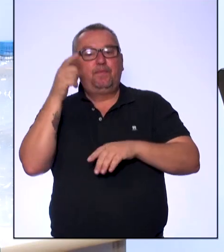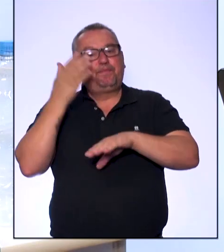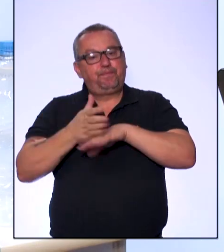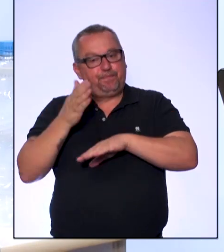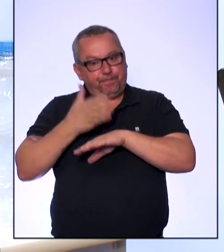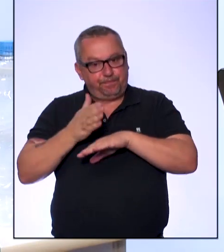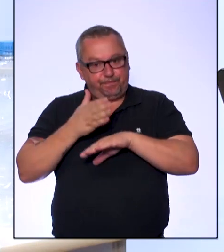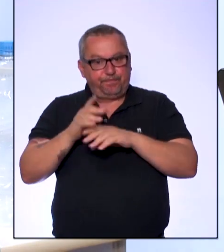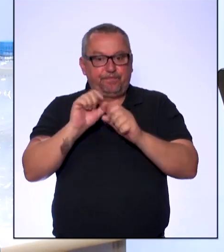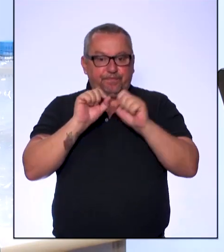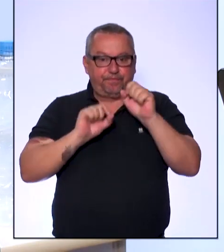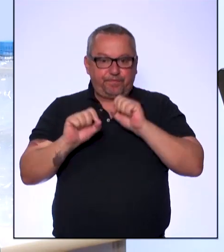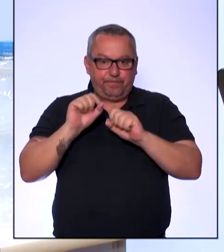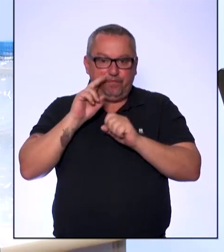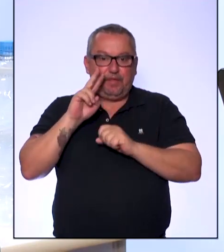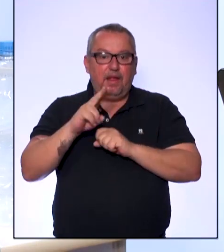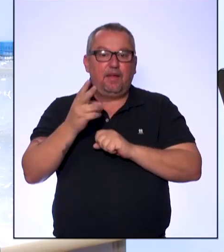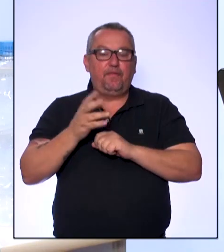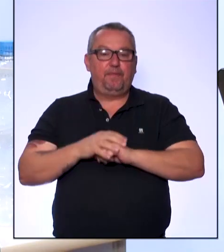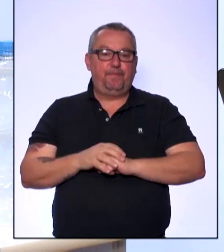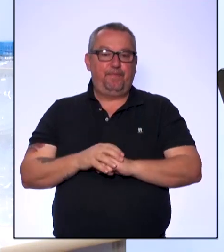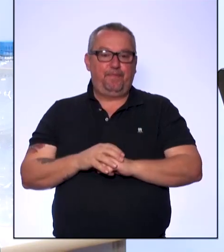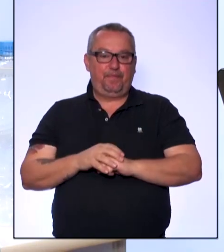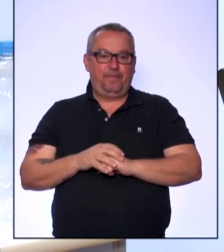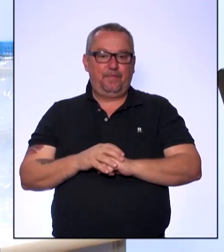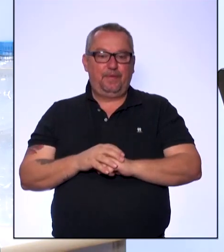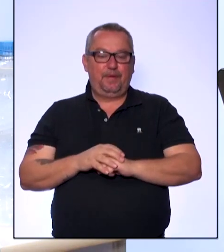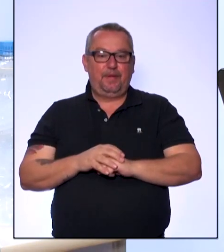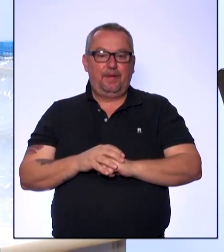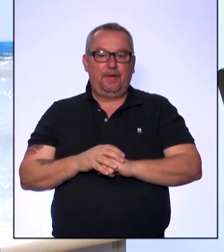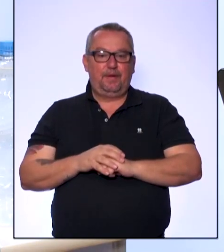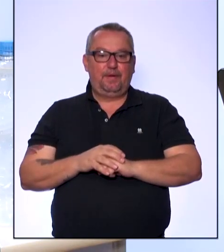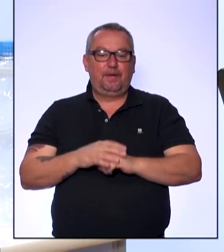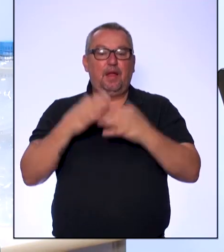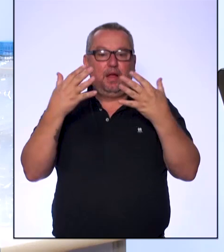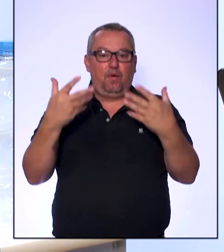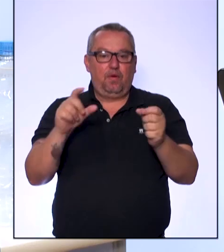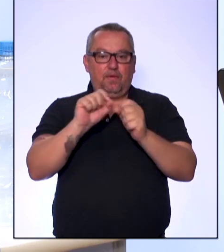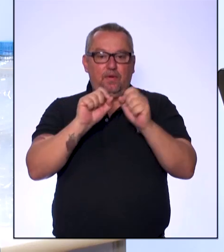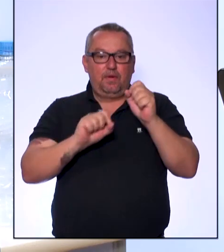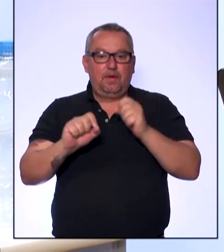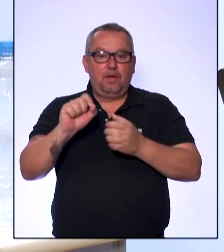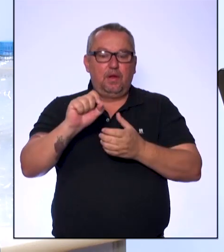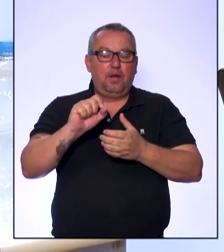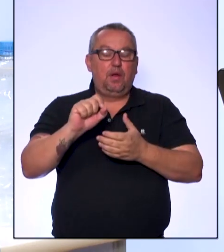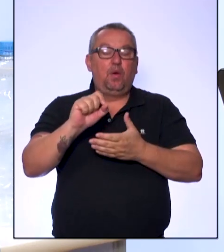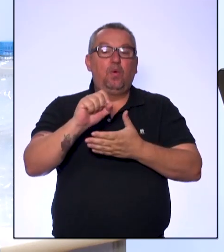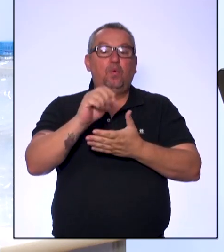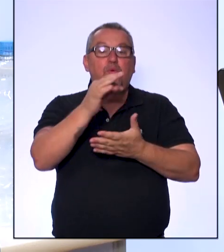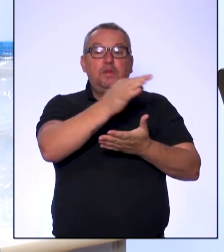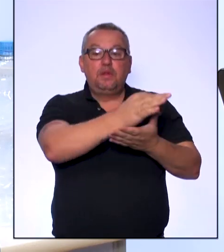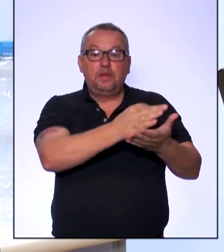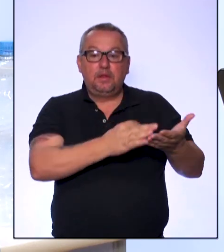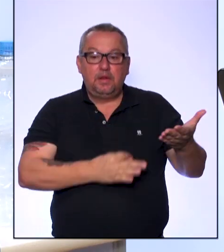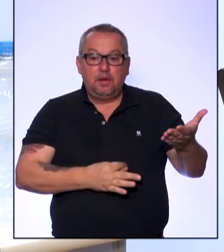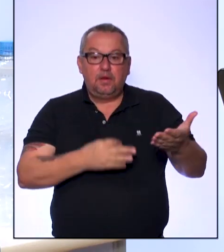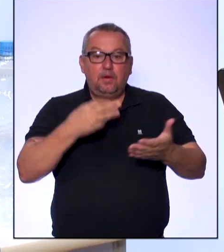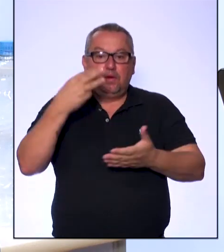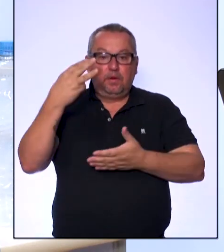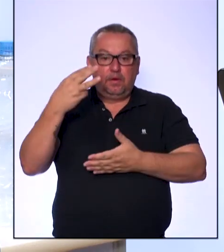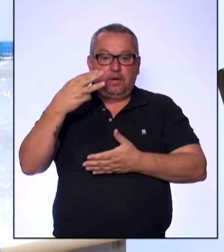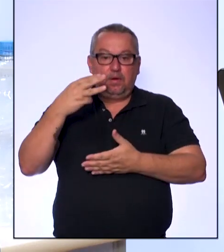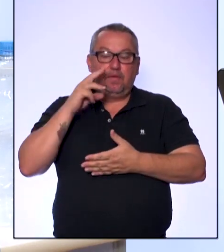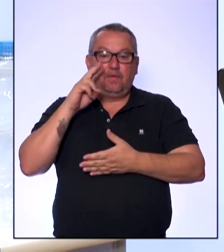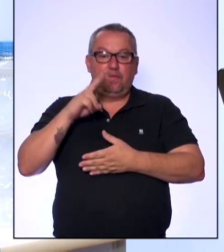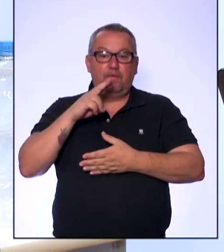Dia Mundial das Abelhas. Só quero ver, hein? Vamos agora para o texto 3, que é um comentário da